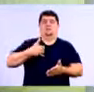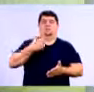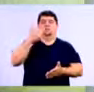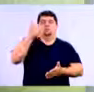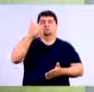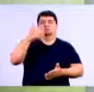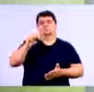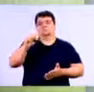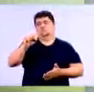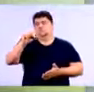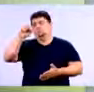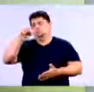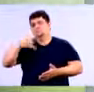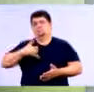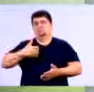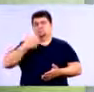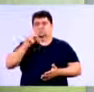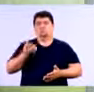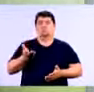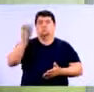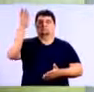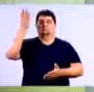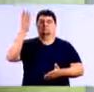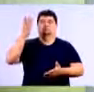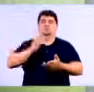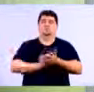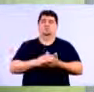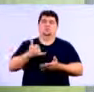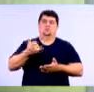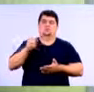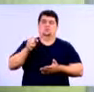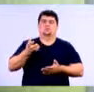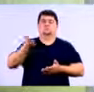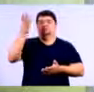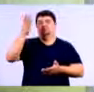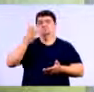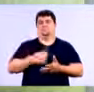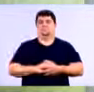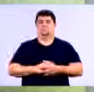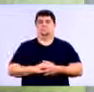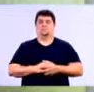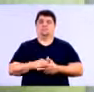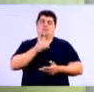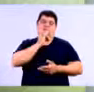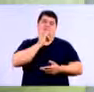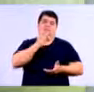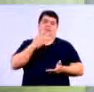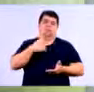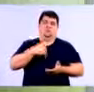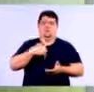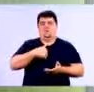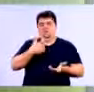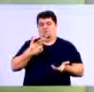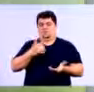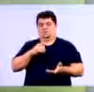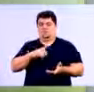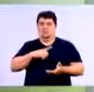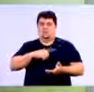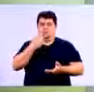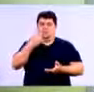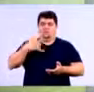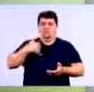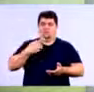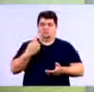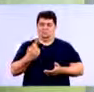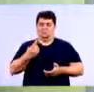ele completar a maior idade, né? Que é quando ele faz 18 anos. Então, vamos supor que eu, nesse momento, tenho 1 ano de idade e meu